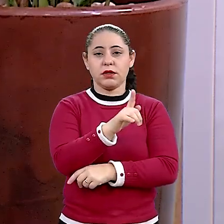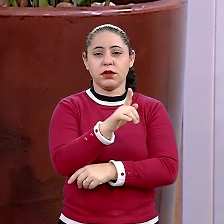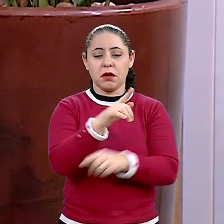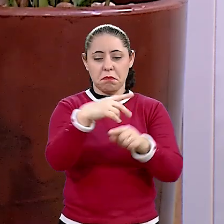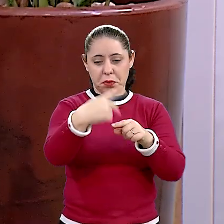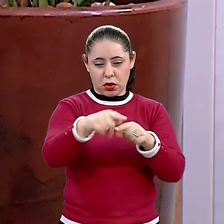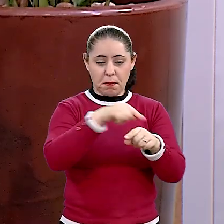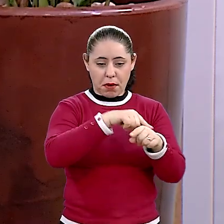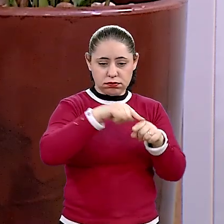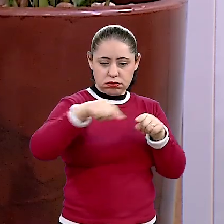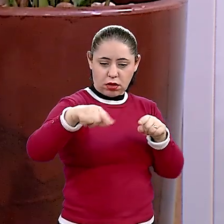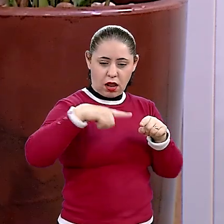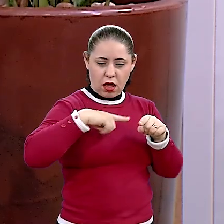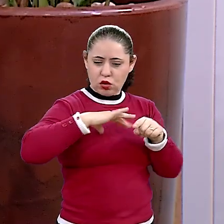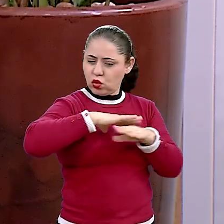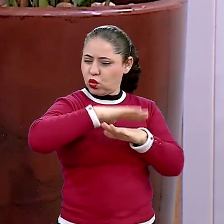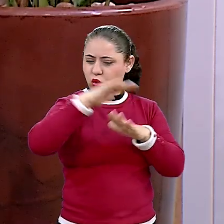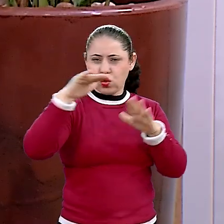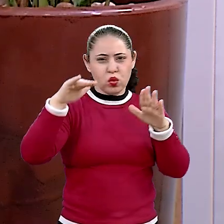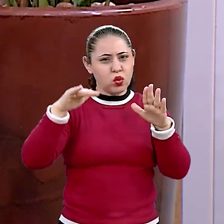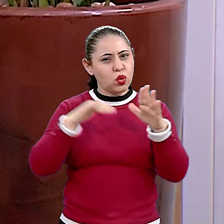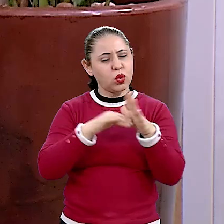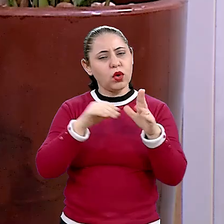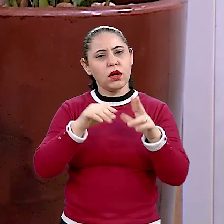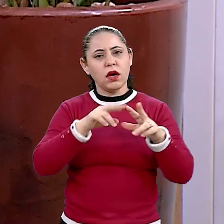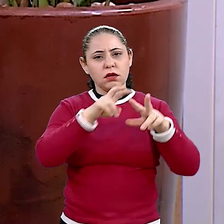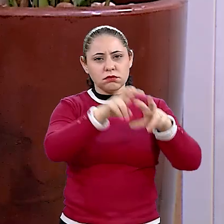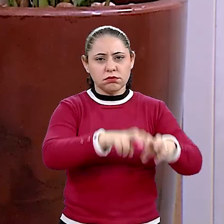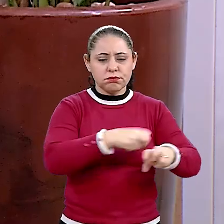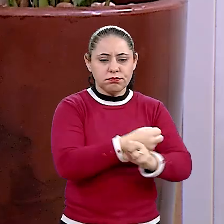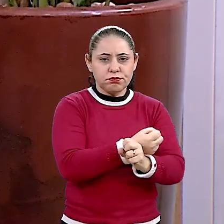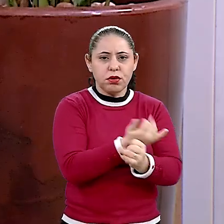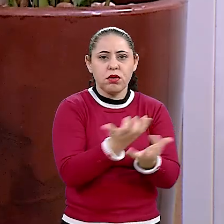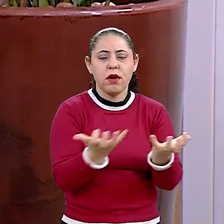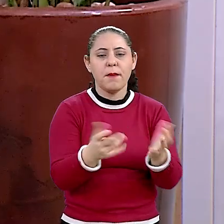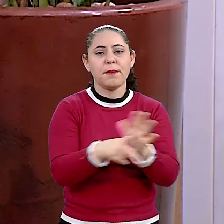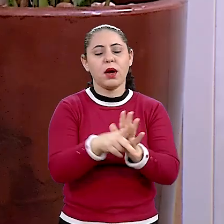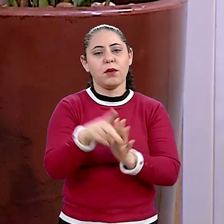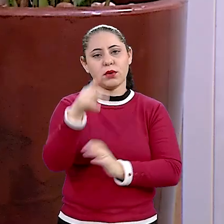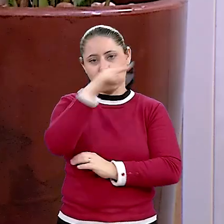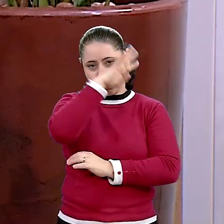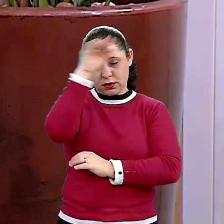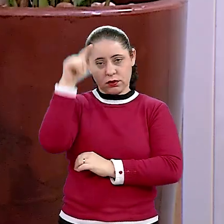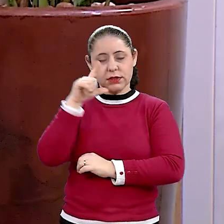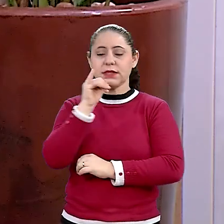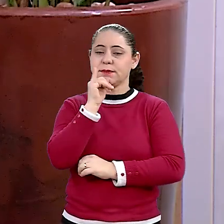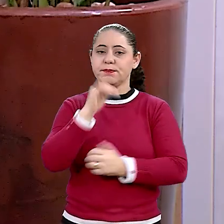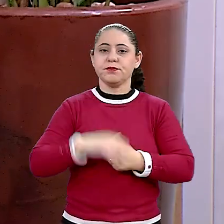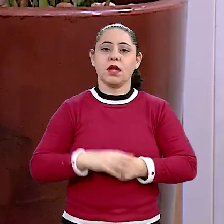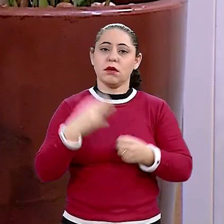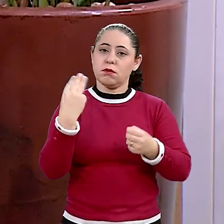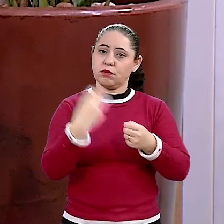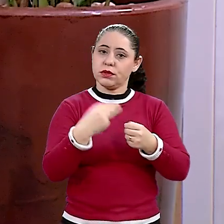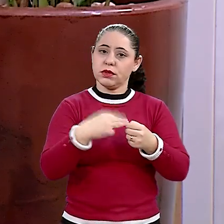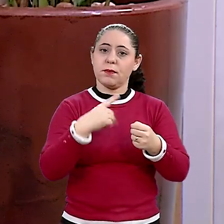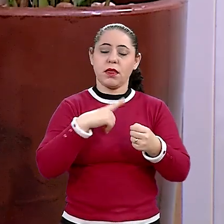Porã é por onde passa toda a produção agropecuária do Mato Grosso do Sul. Se você pega esses municípios, eles são os campeões da produção